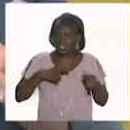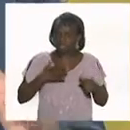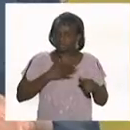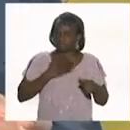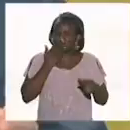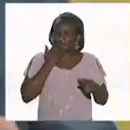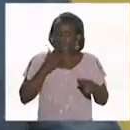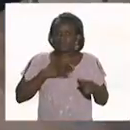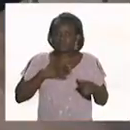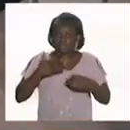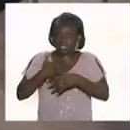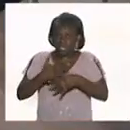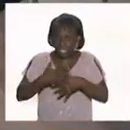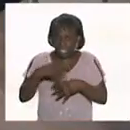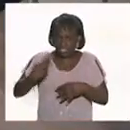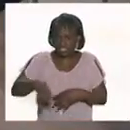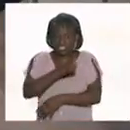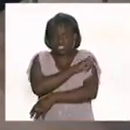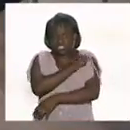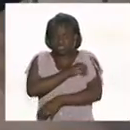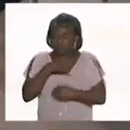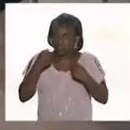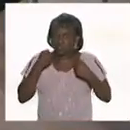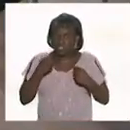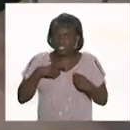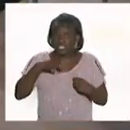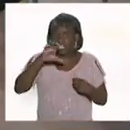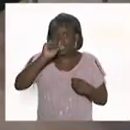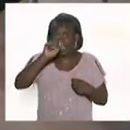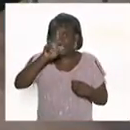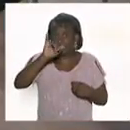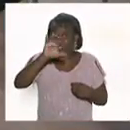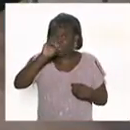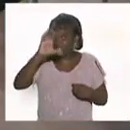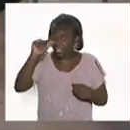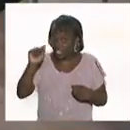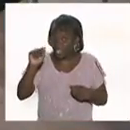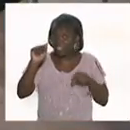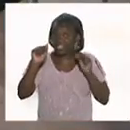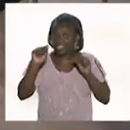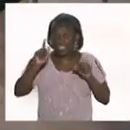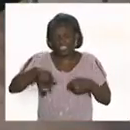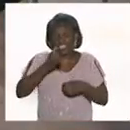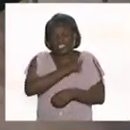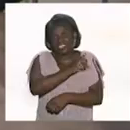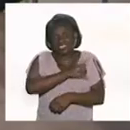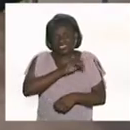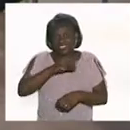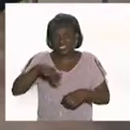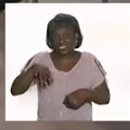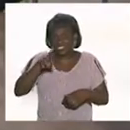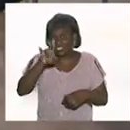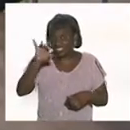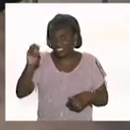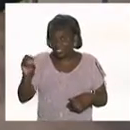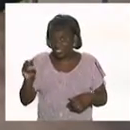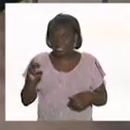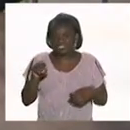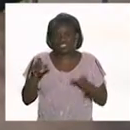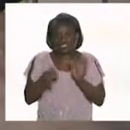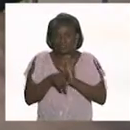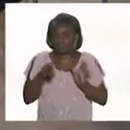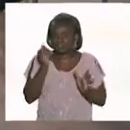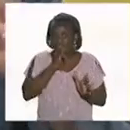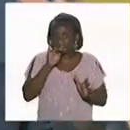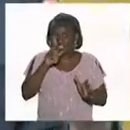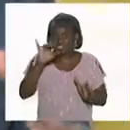tem uma identidade. Cidade por cidade, aqui no Rio de Janeiro, muito forte, né? O Carioca, né? Na verdade, Carioca é do Rio de Janeiro. Do Rio, não é o estado. O campeonato, na